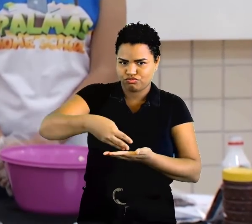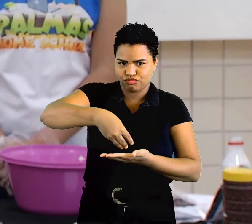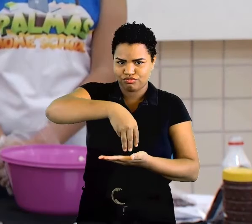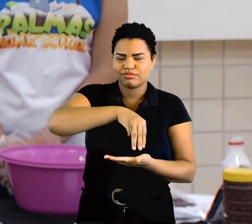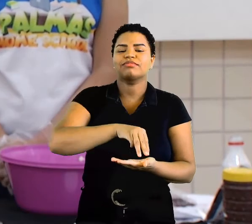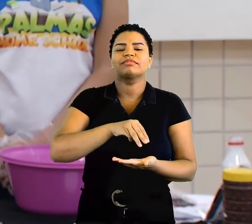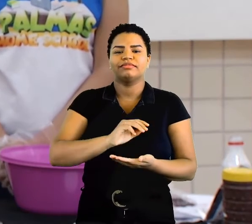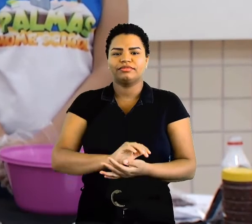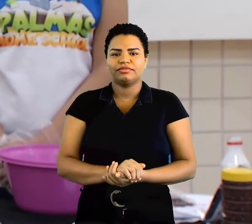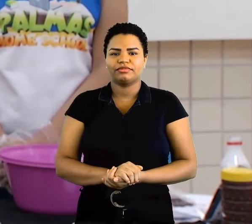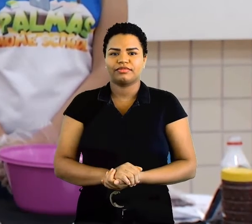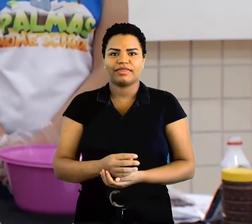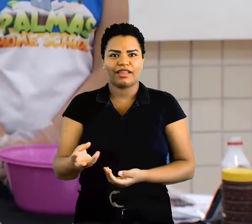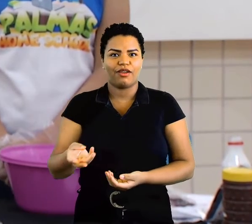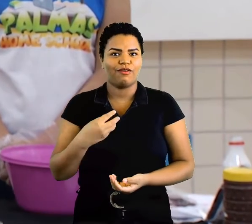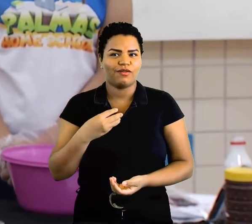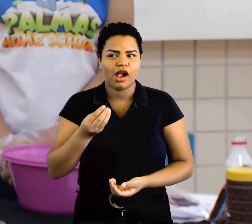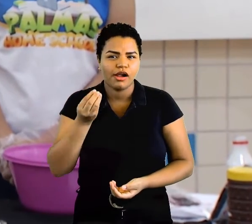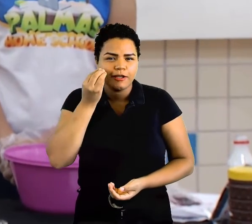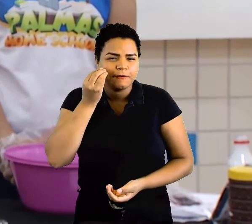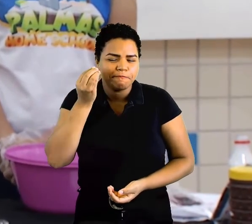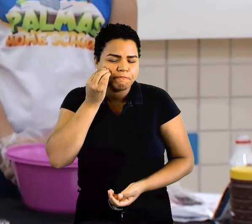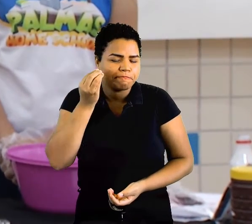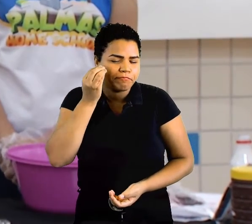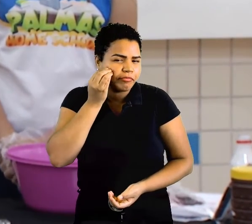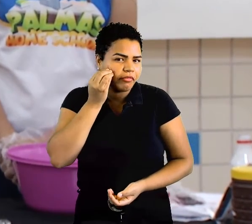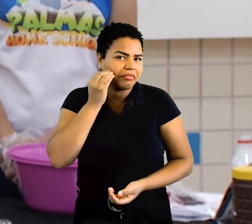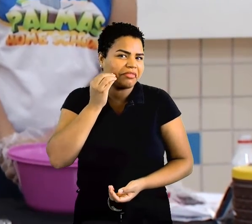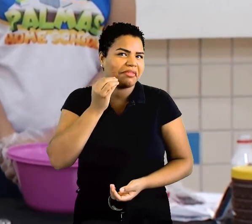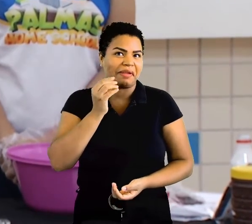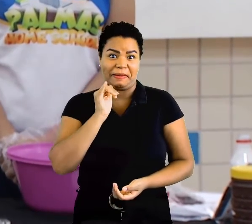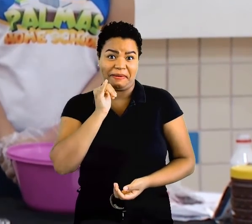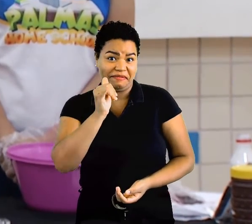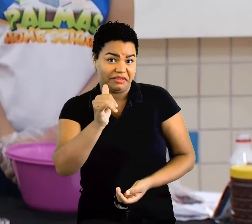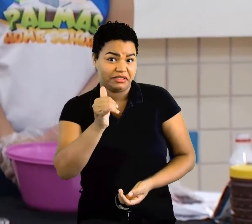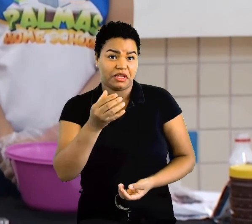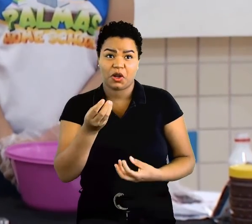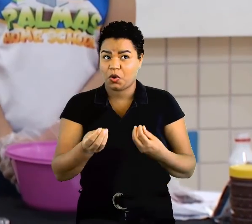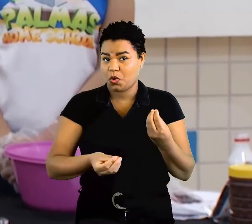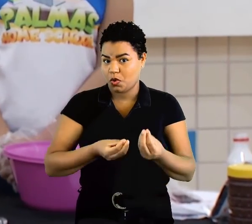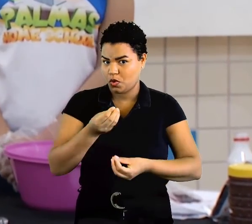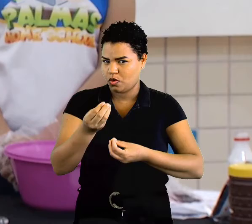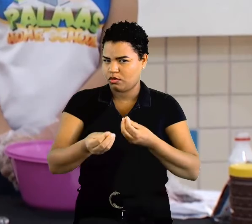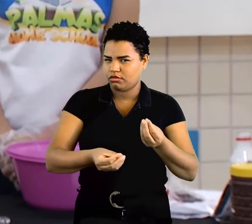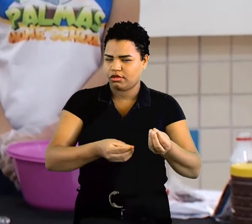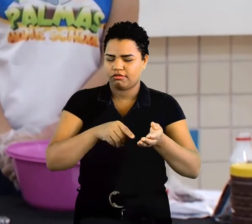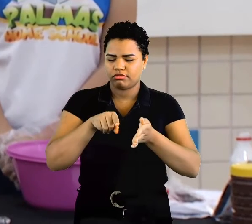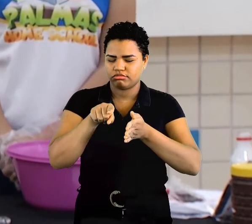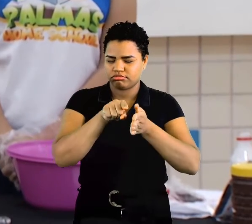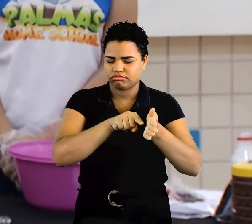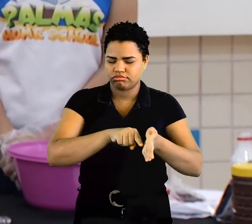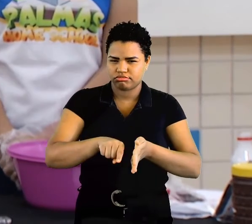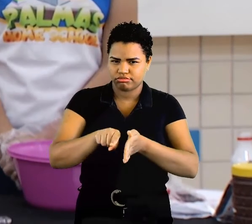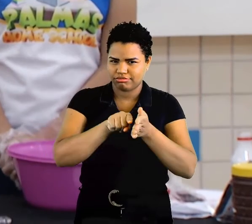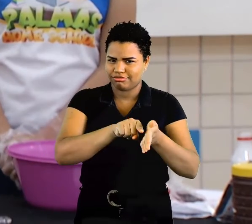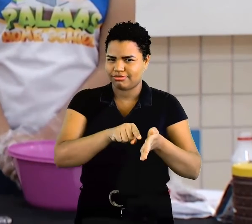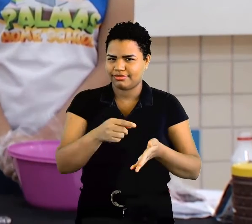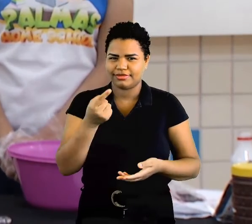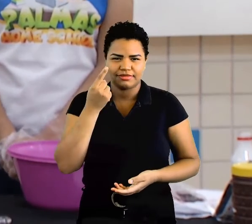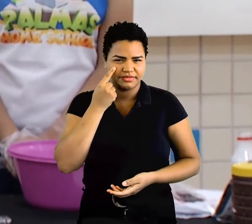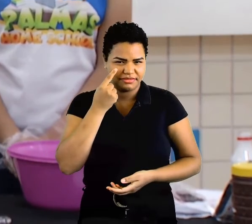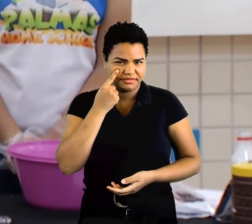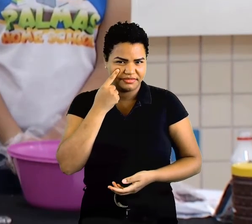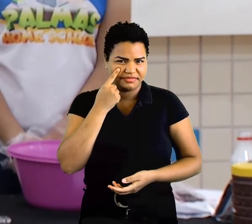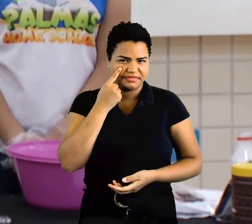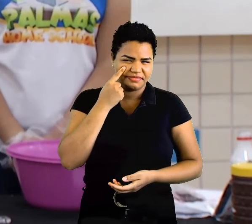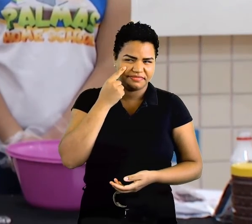vou experimentar por aqui. Vou dizer para vocês como que está. Vou analisar e ver se realmente a Laís seguiu